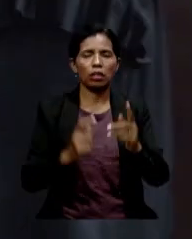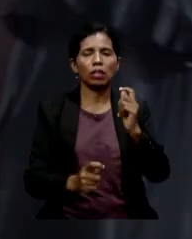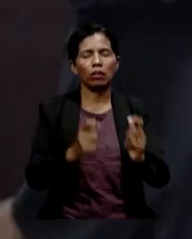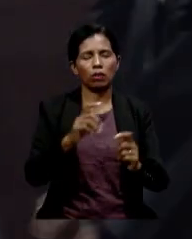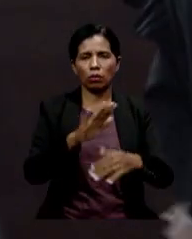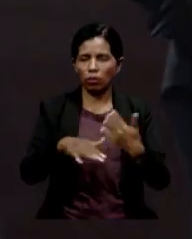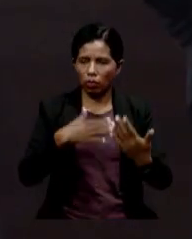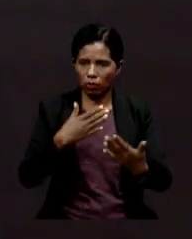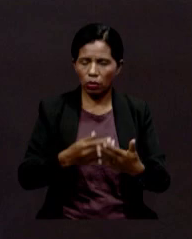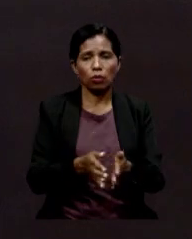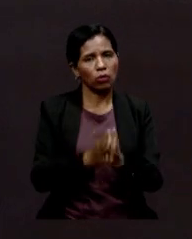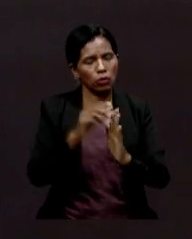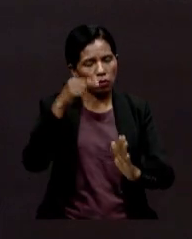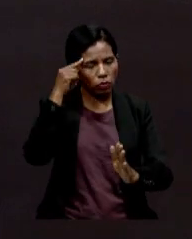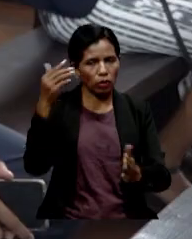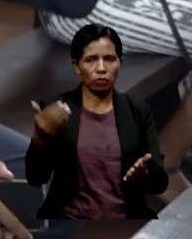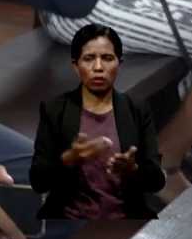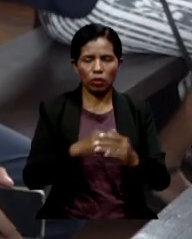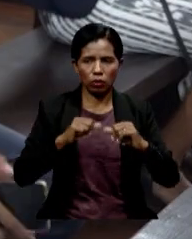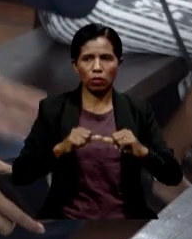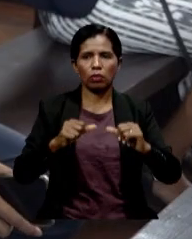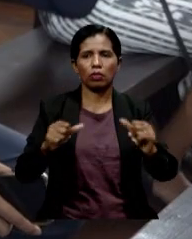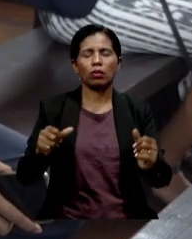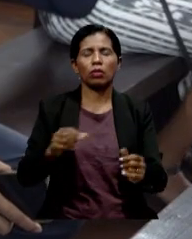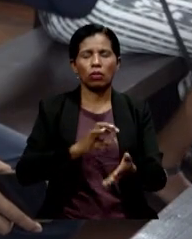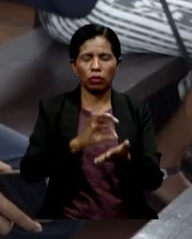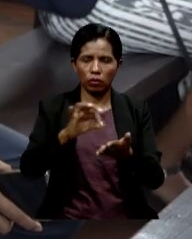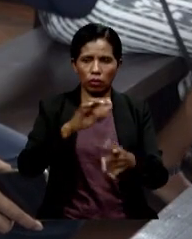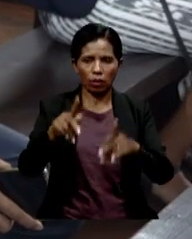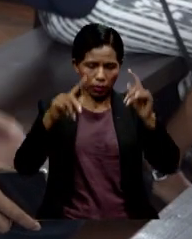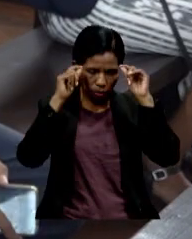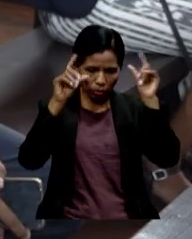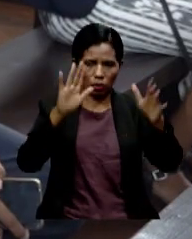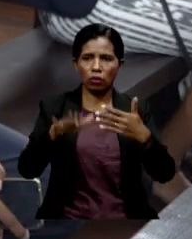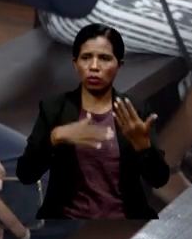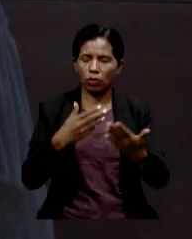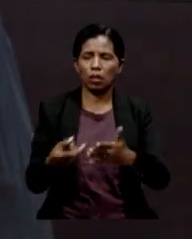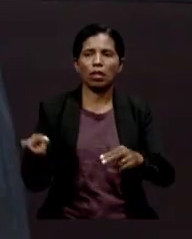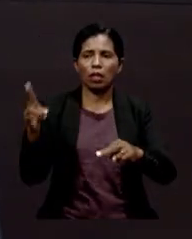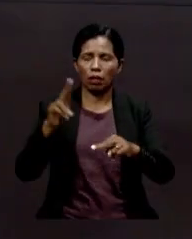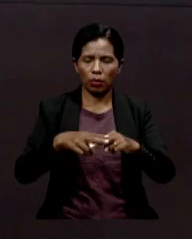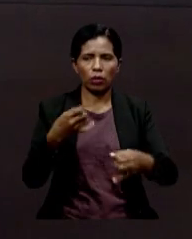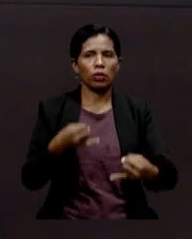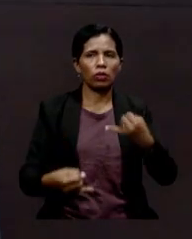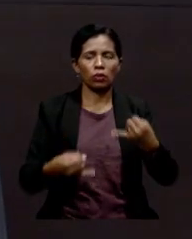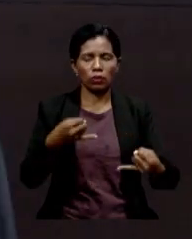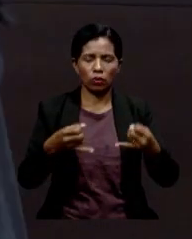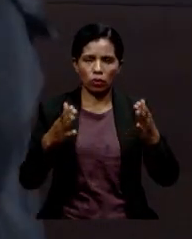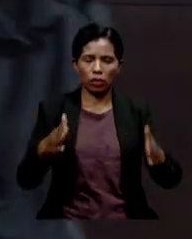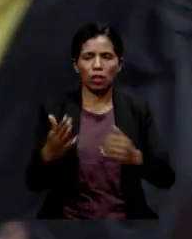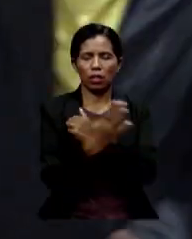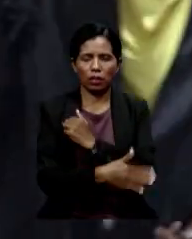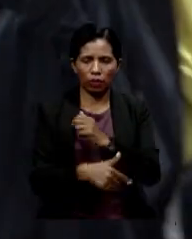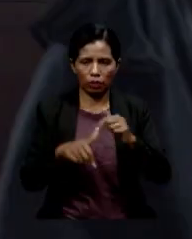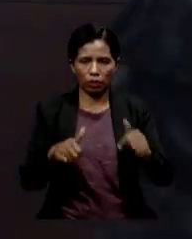nio russo ba governo Fon Mai, atu continua cria formação ba Timor-Leste Cira, onde aumenta juiz e arailaran. Tamba tu